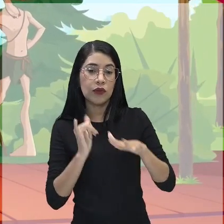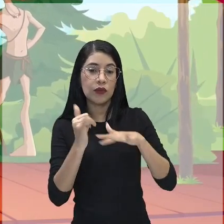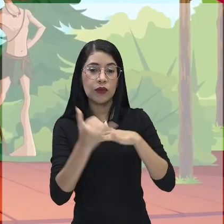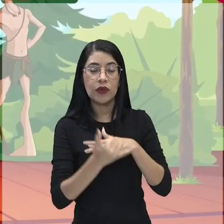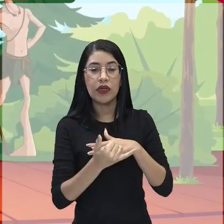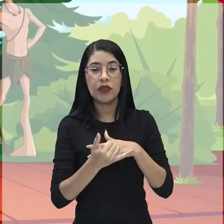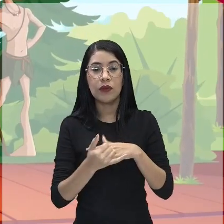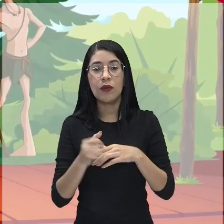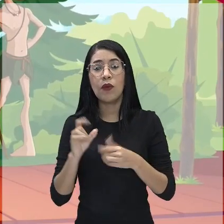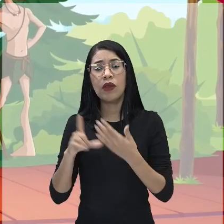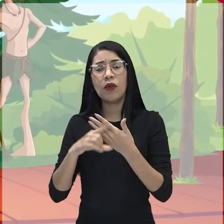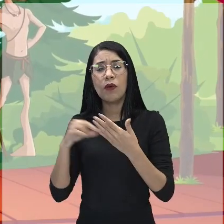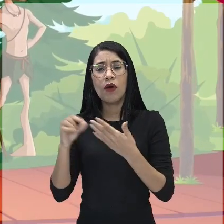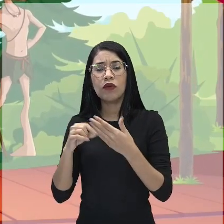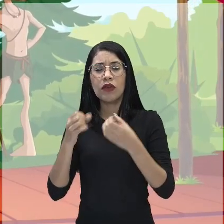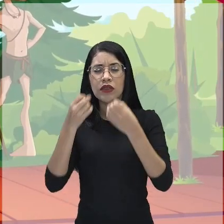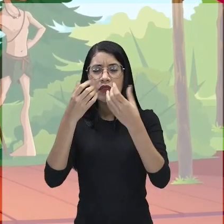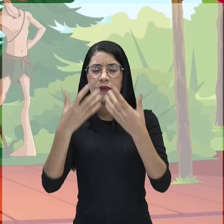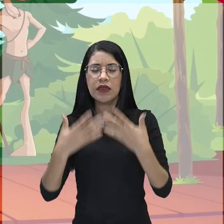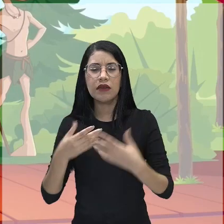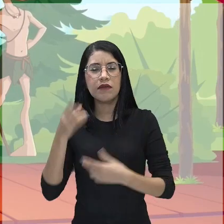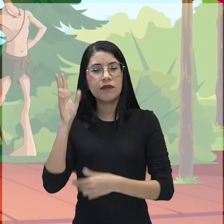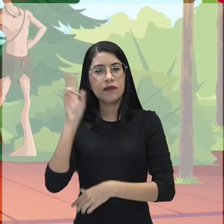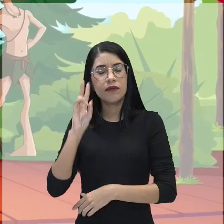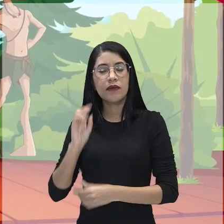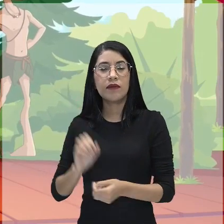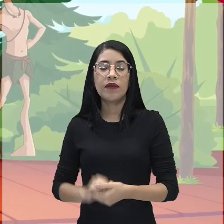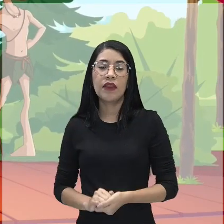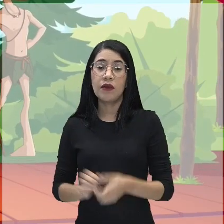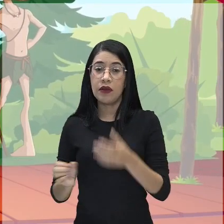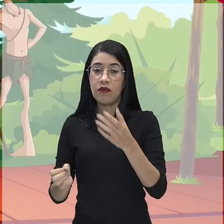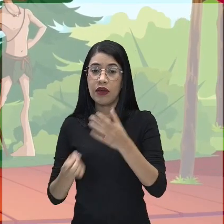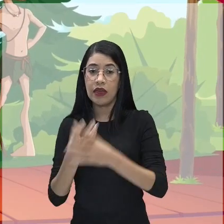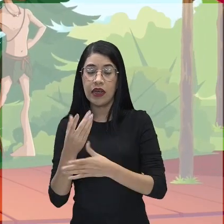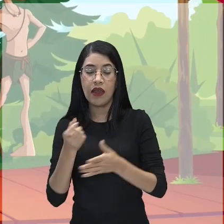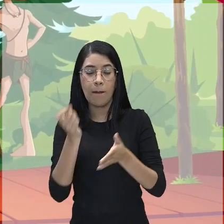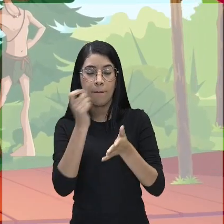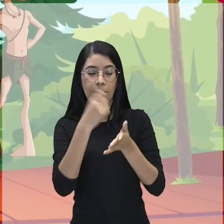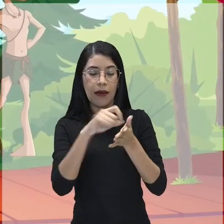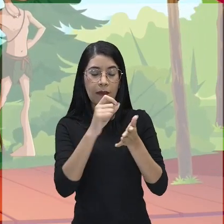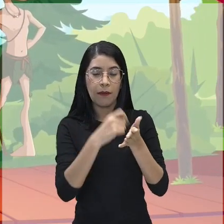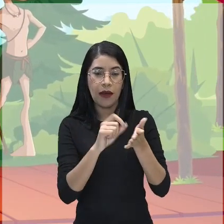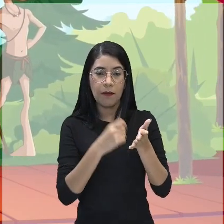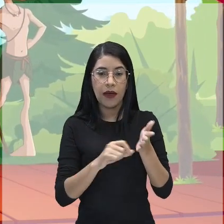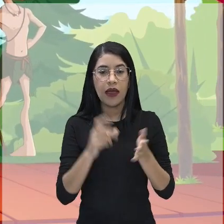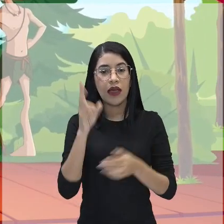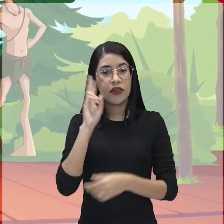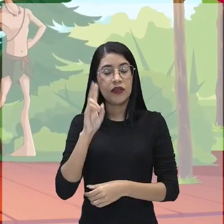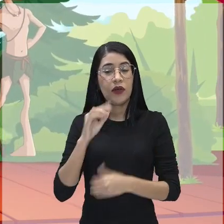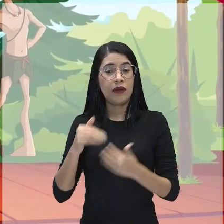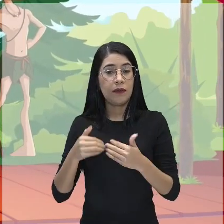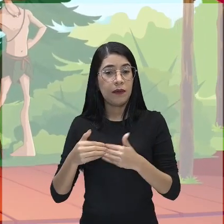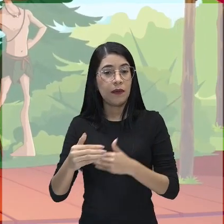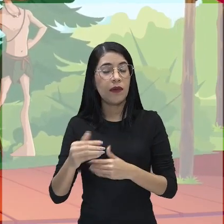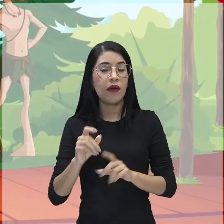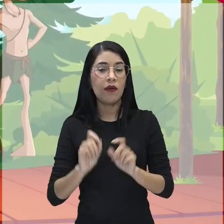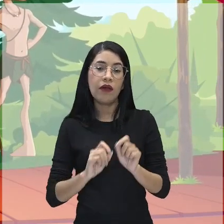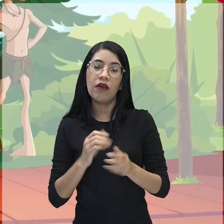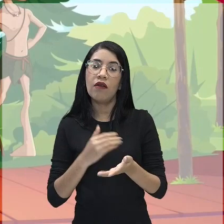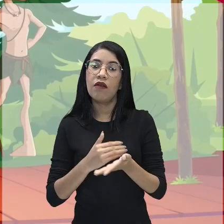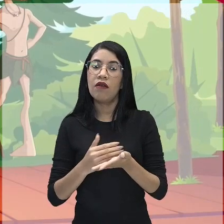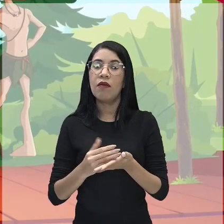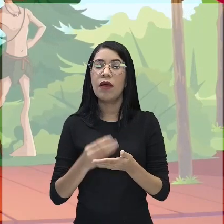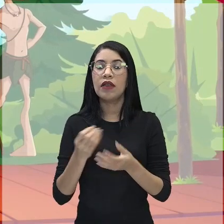passar na história? Então, eu crio a minha história, eu escrevo a minha história e, a partir daí, eu começo